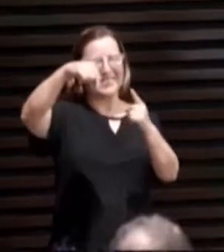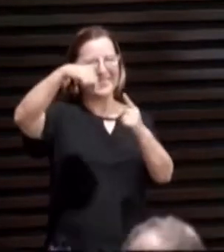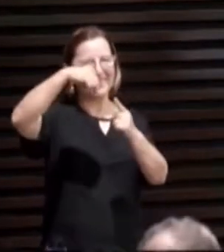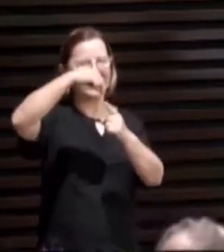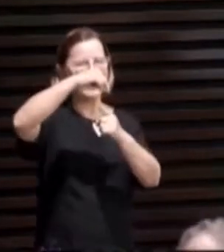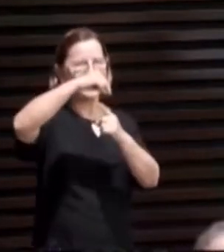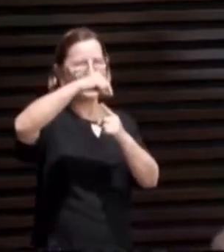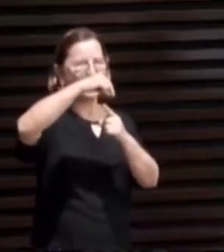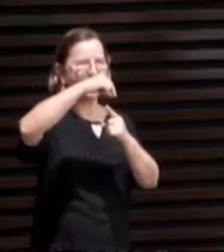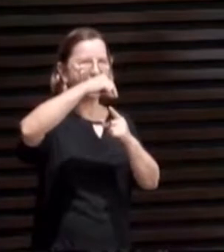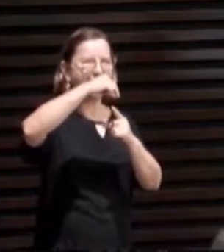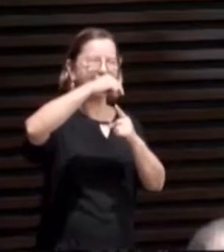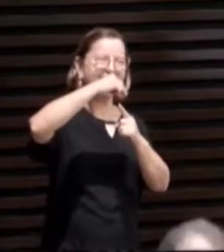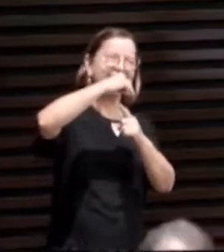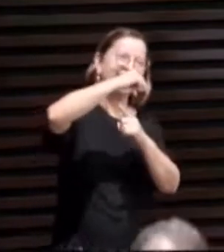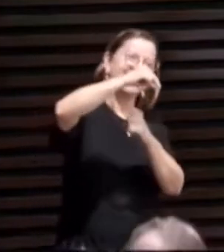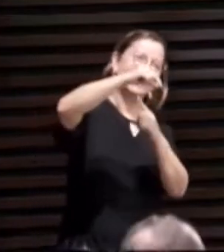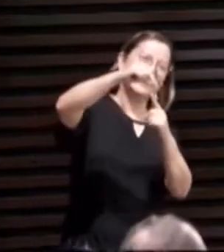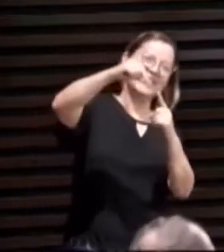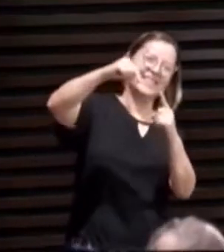Santo,